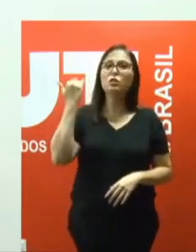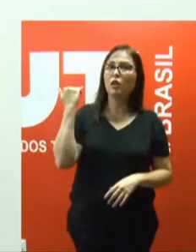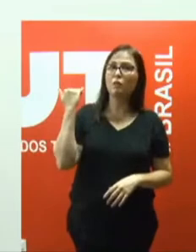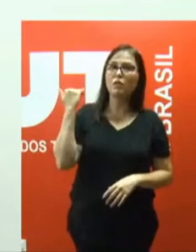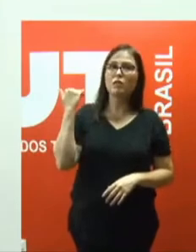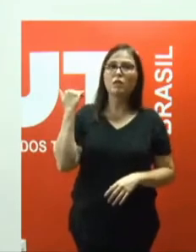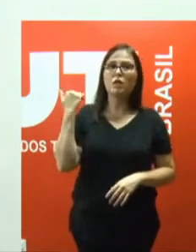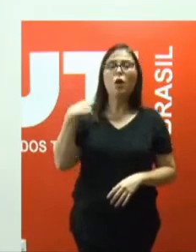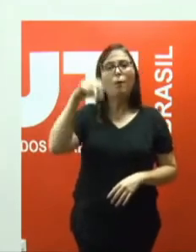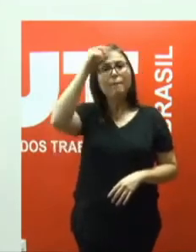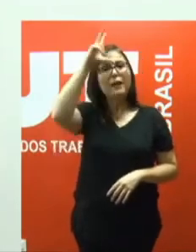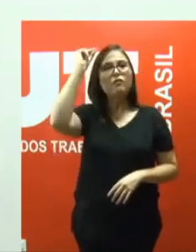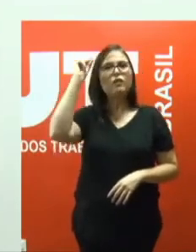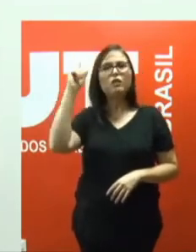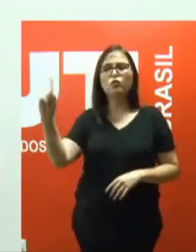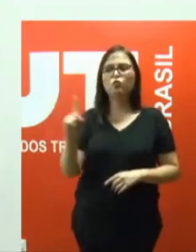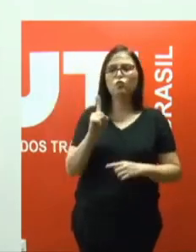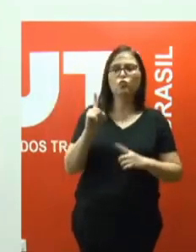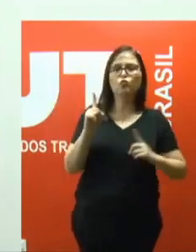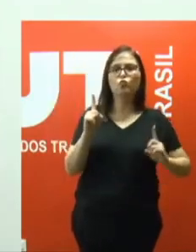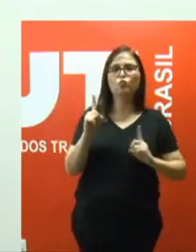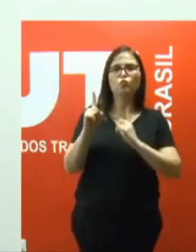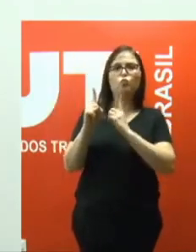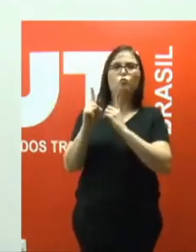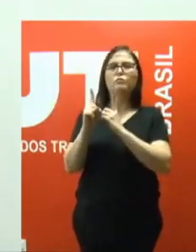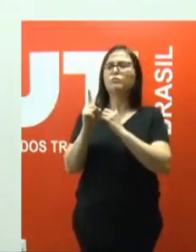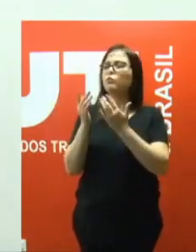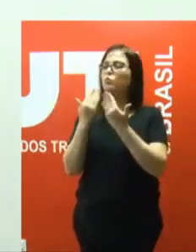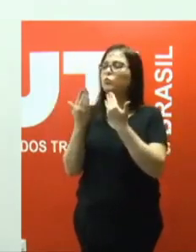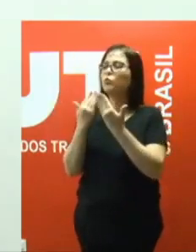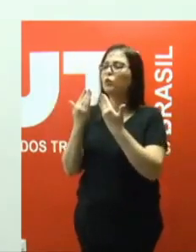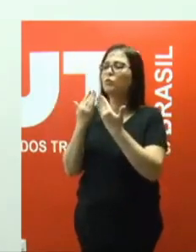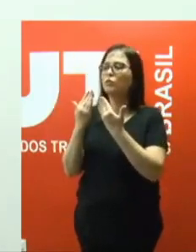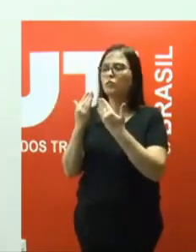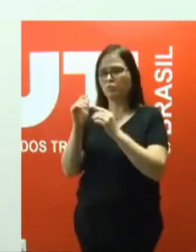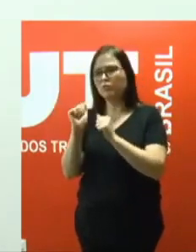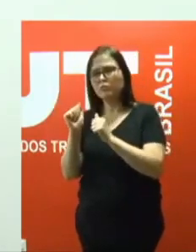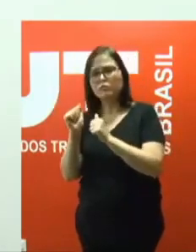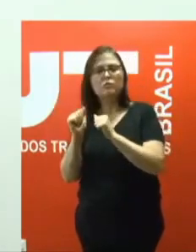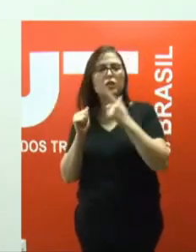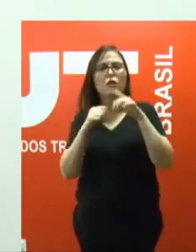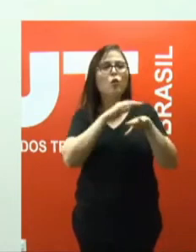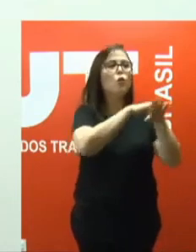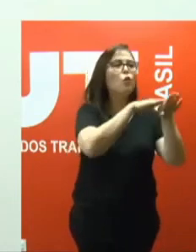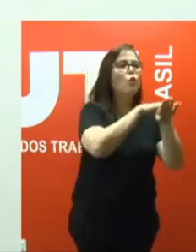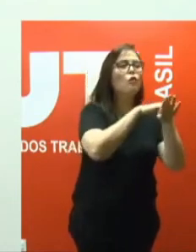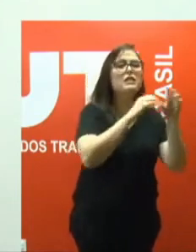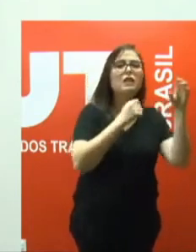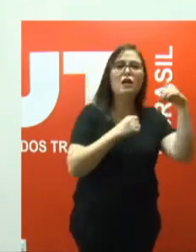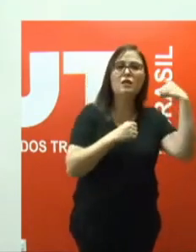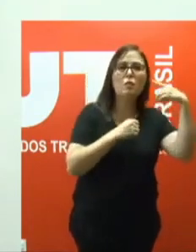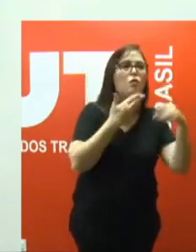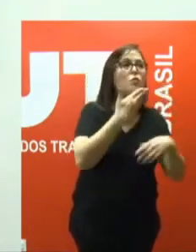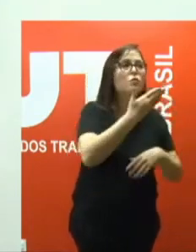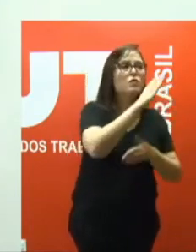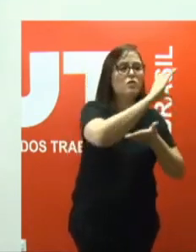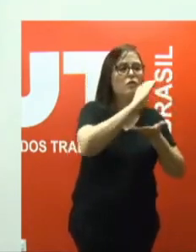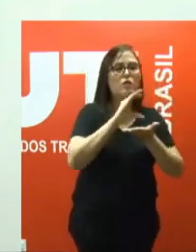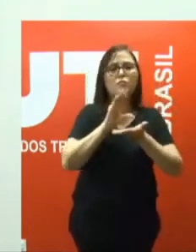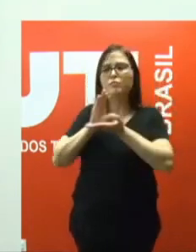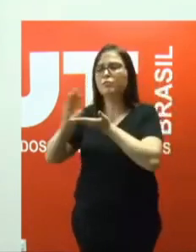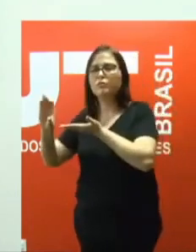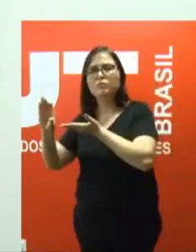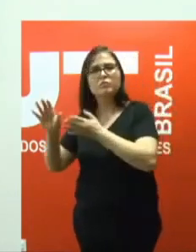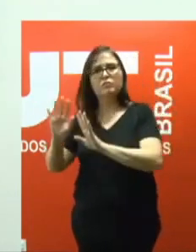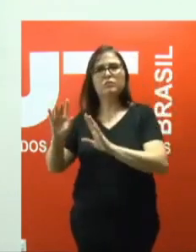o prefeito vinha falar comigo e eu ia falar com o deputado, agora não. Agora o prefeito não fala mais comigo, ele